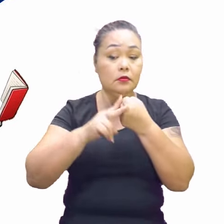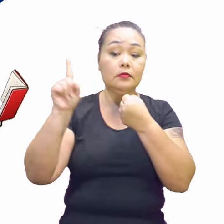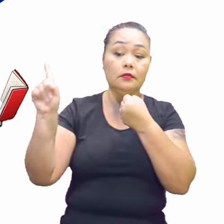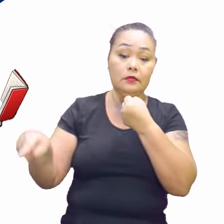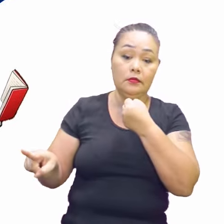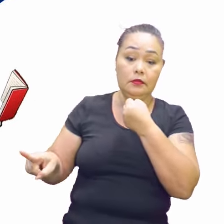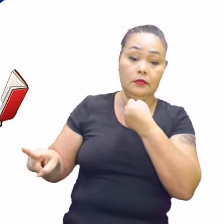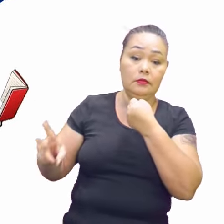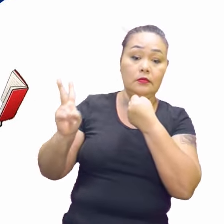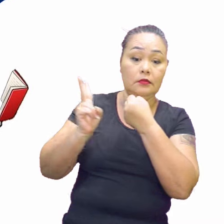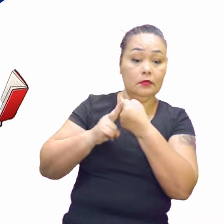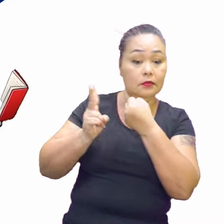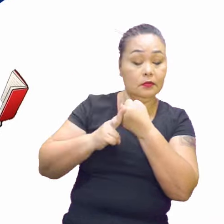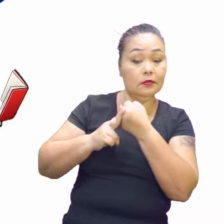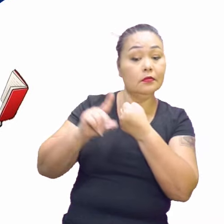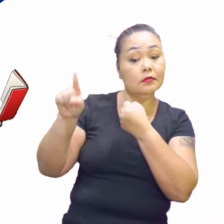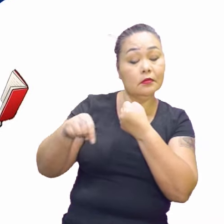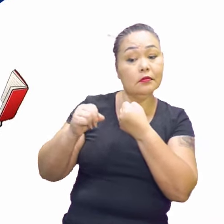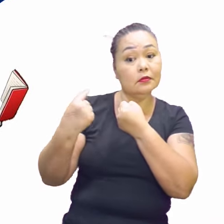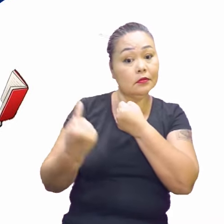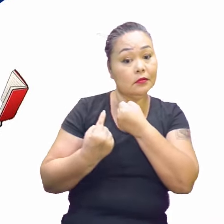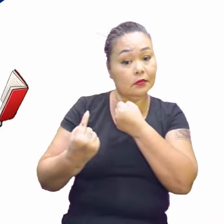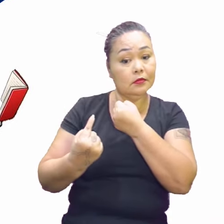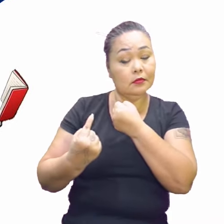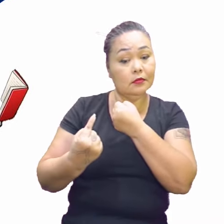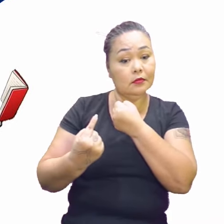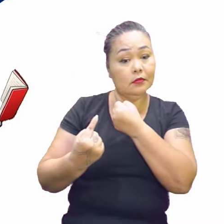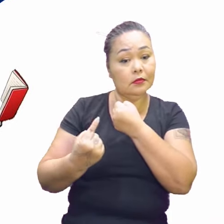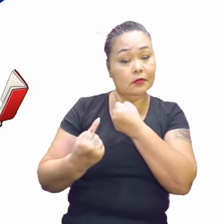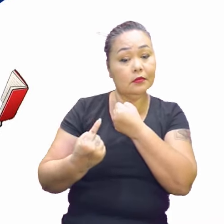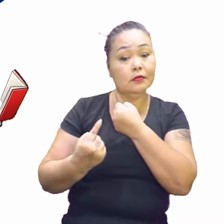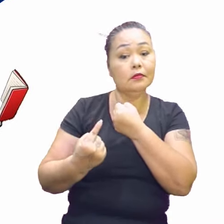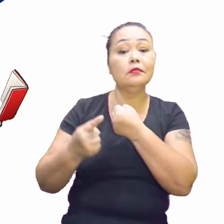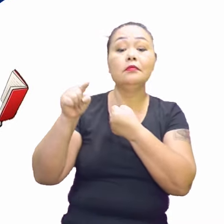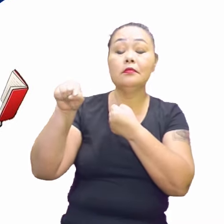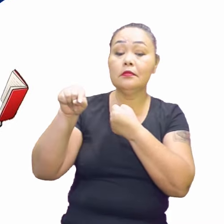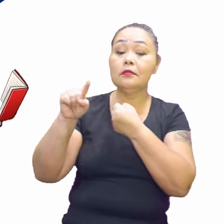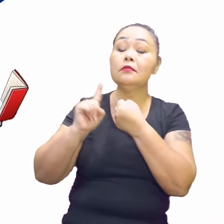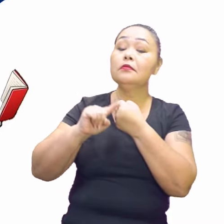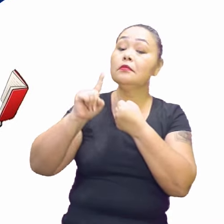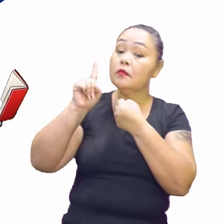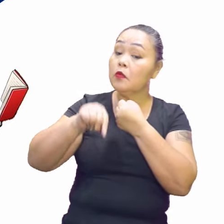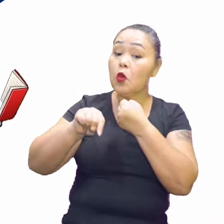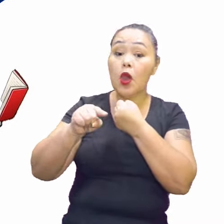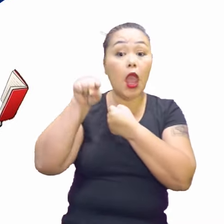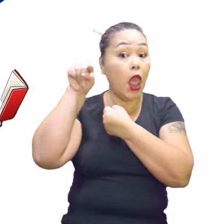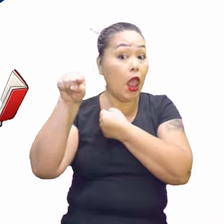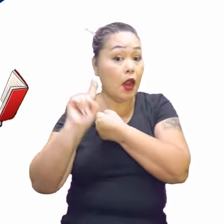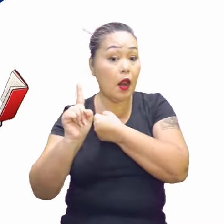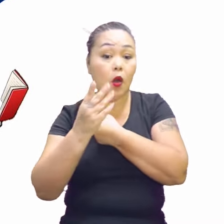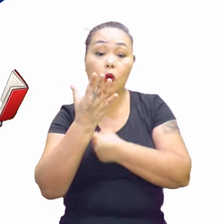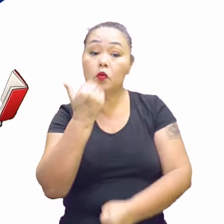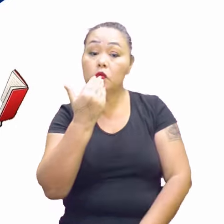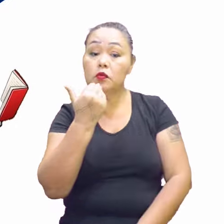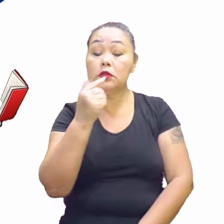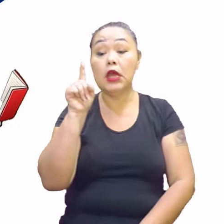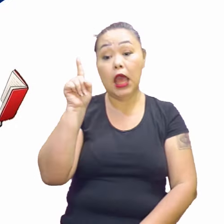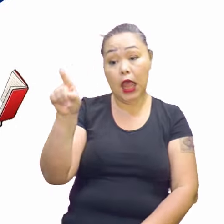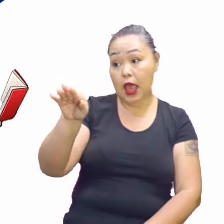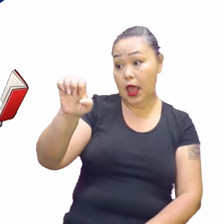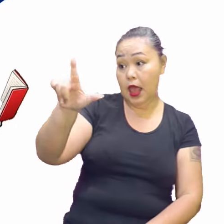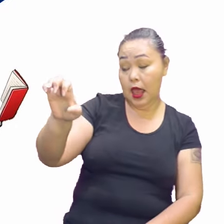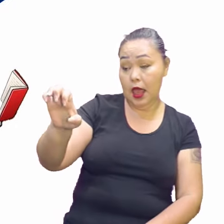pessoa do singular. Perceberam isso? Ó, ele ainda não almoçou. Olha aqui,